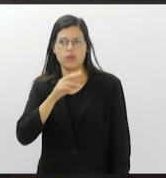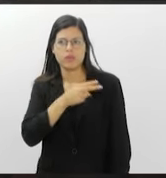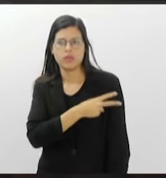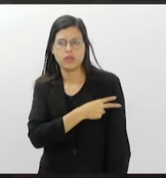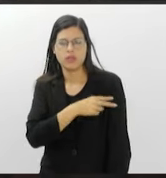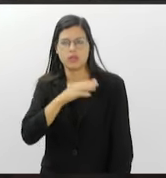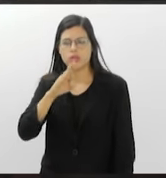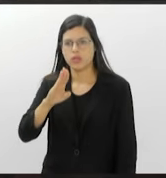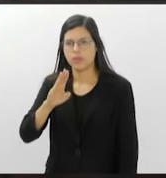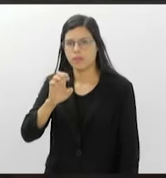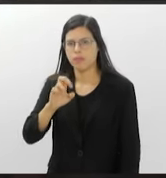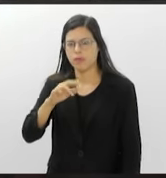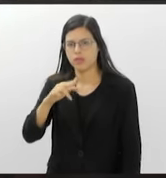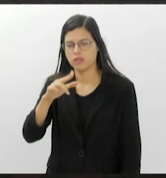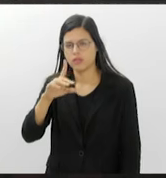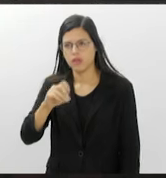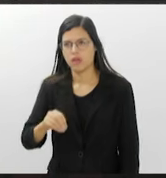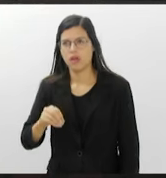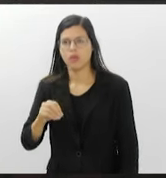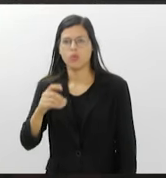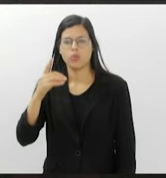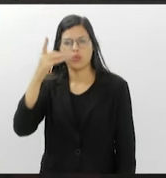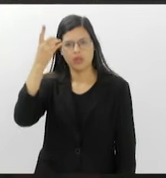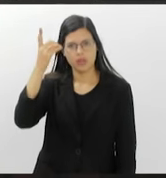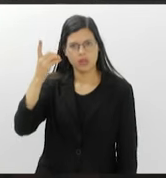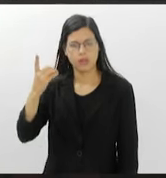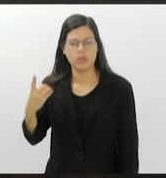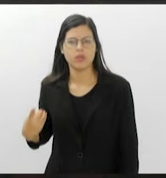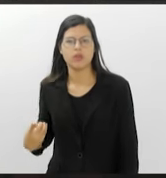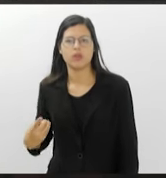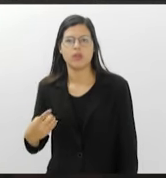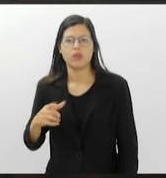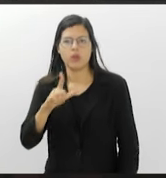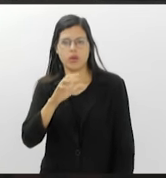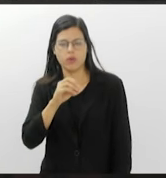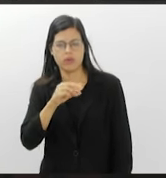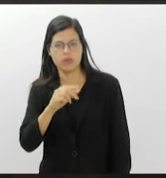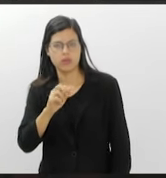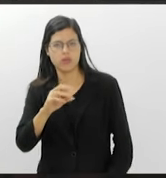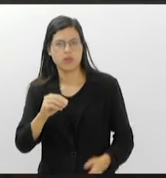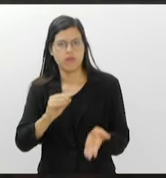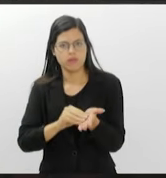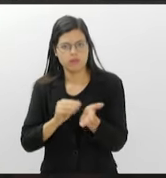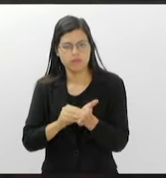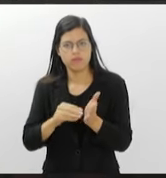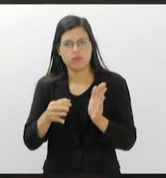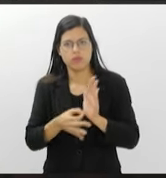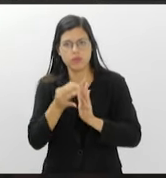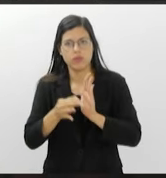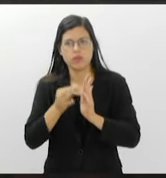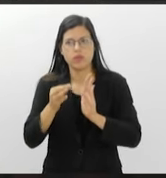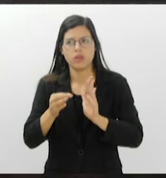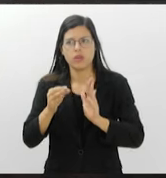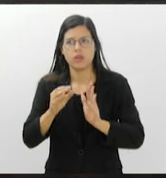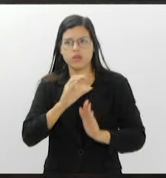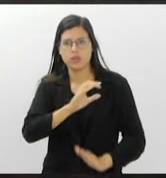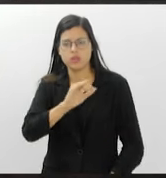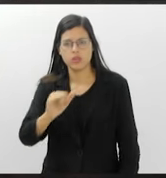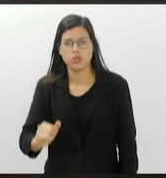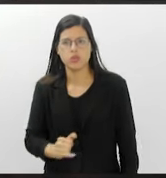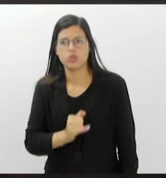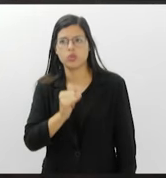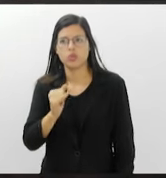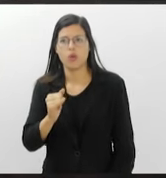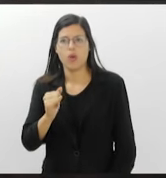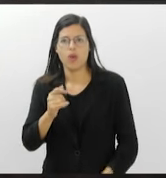Subtenente Bernardo, Dani Monteiro e Eliomar Coelho, pendendo de pareceres das comissões Constituição e Justiça, Agricultura,